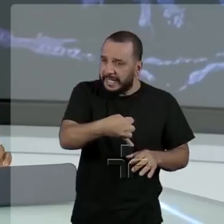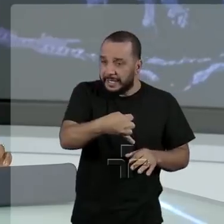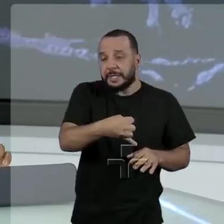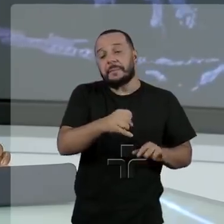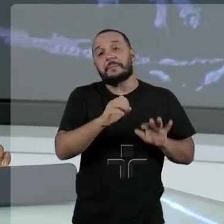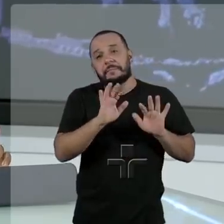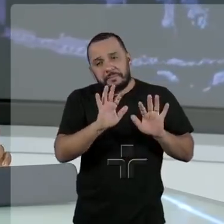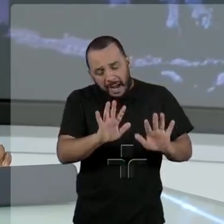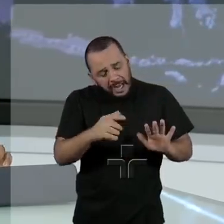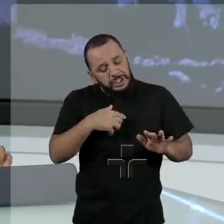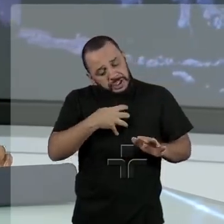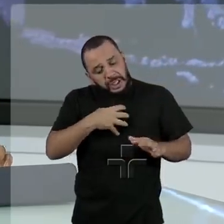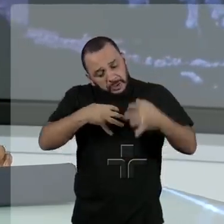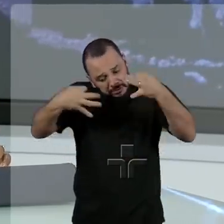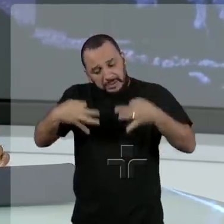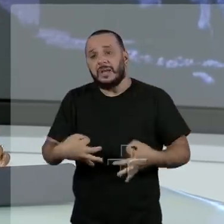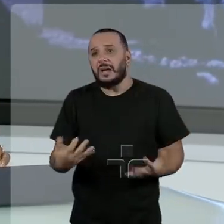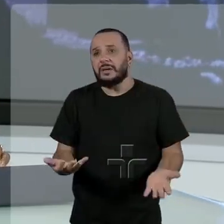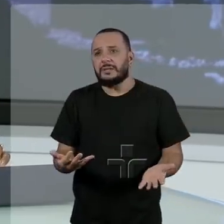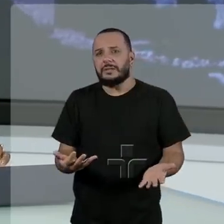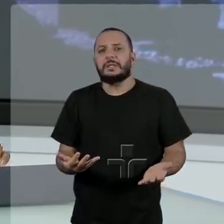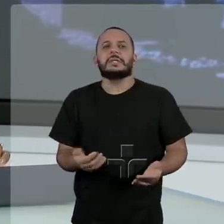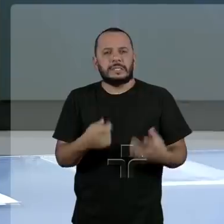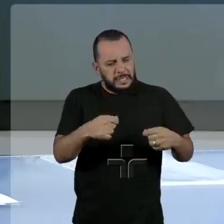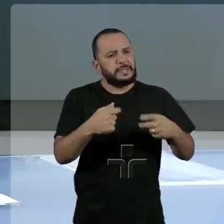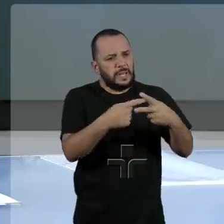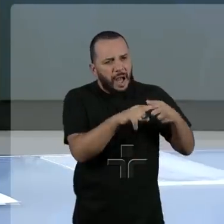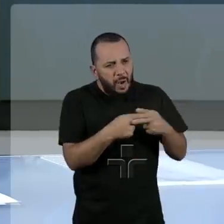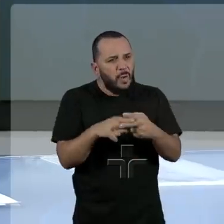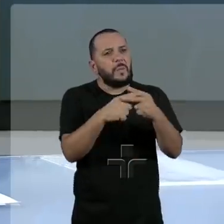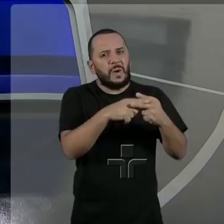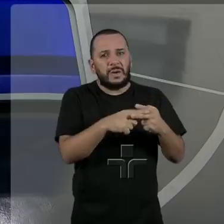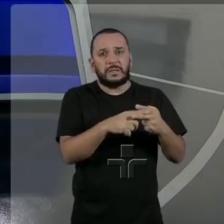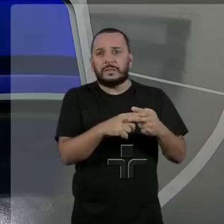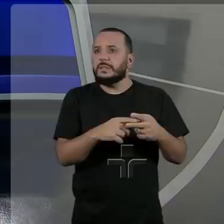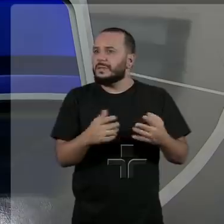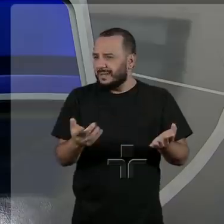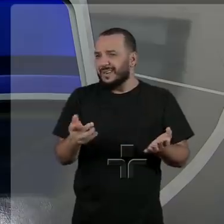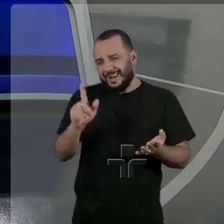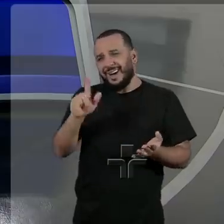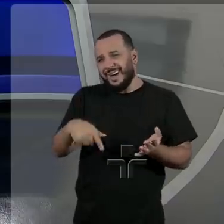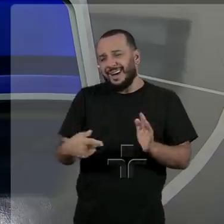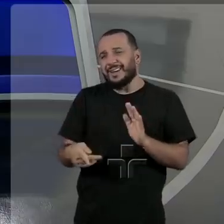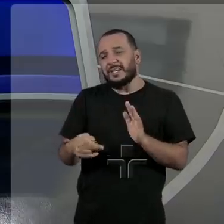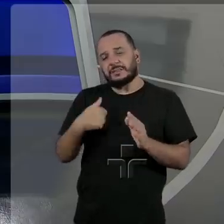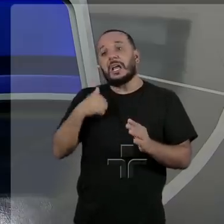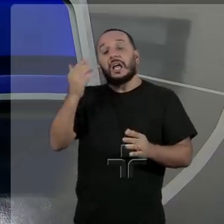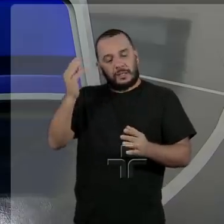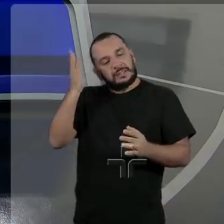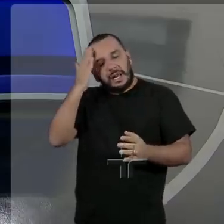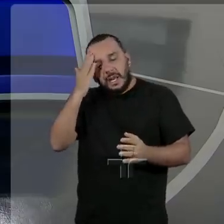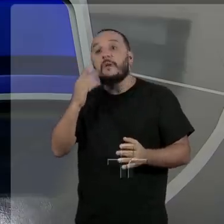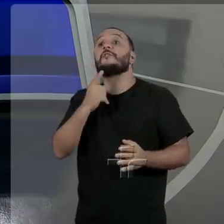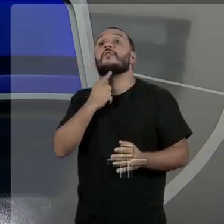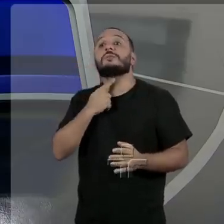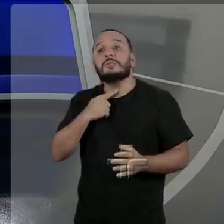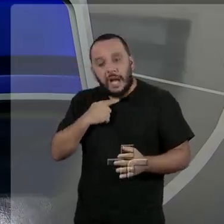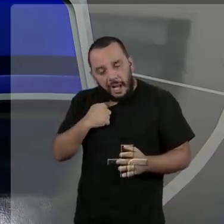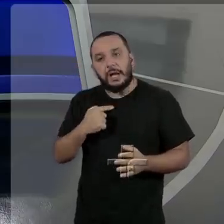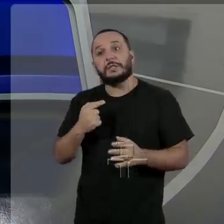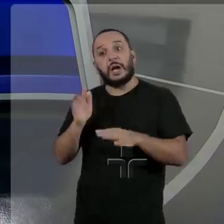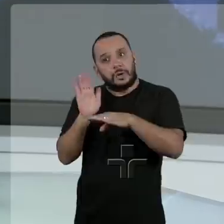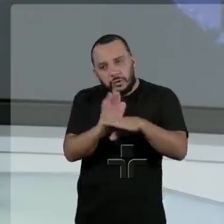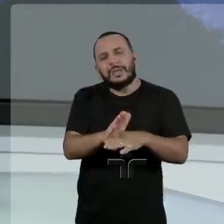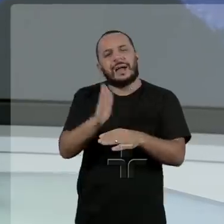uma correção, né? Necessidade de correção desses... Sem dúvida, sem dúvida. É correção de trajeto, não da intenção, mas do trajeto, né? E tem também